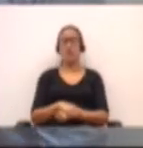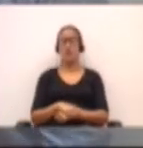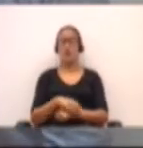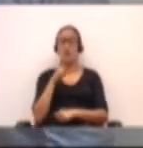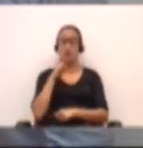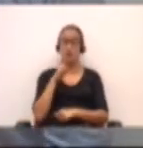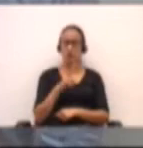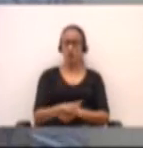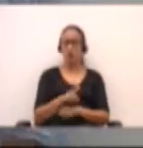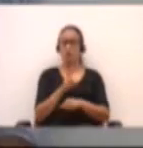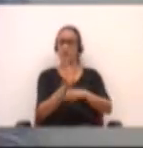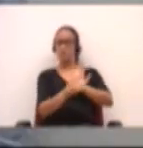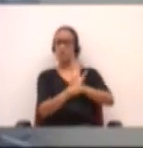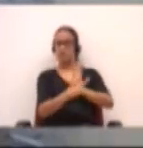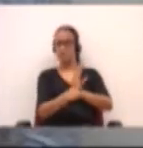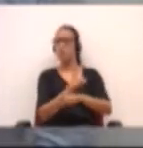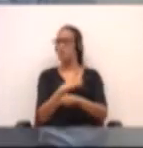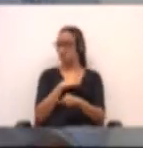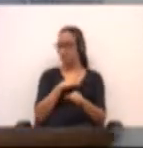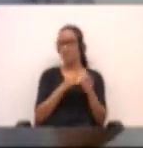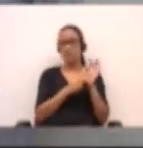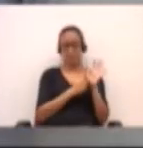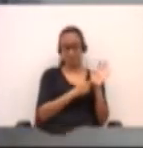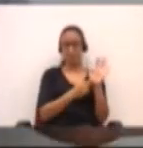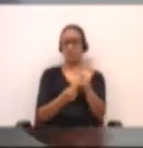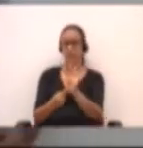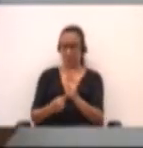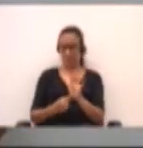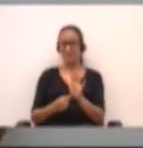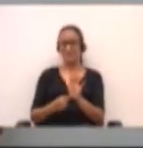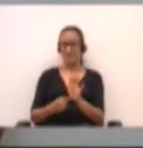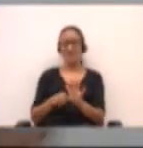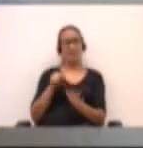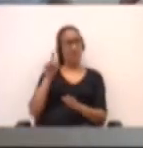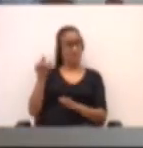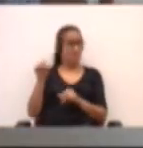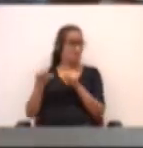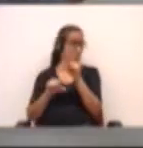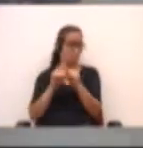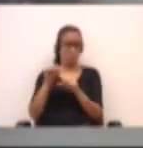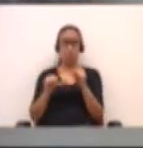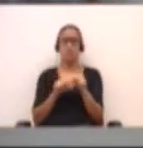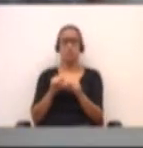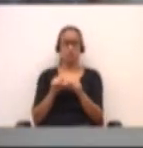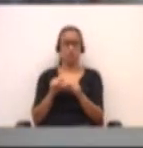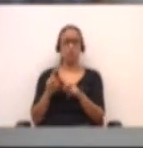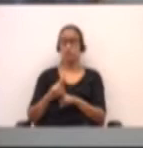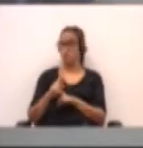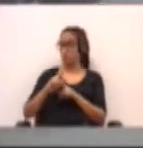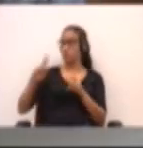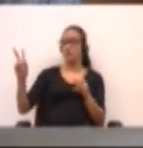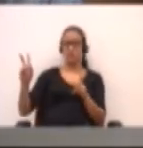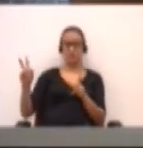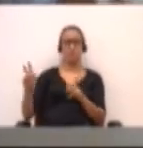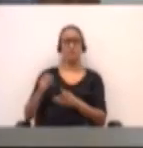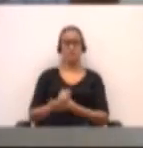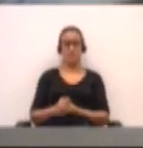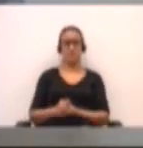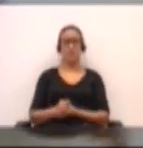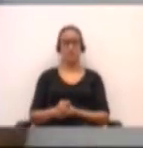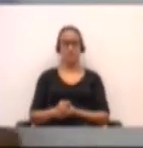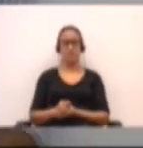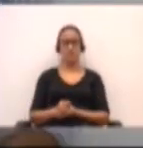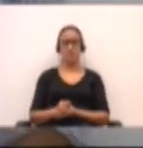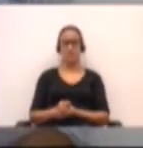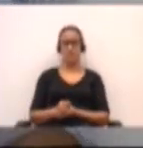para o português, para o oeste, foi uma modalidade de reforma agrária a modo Yankee,